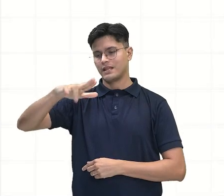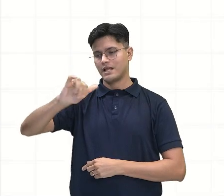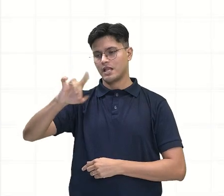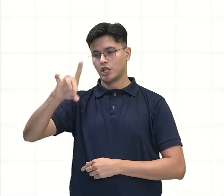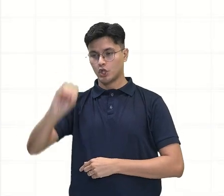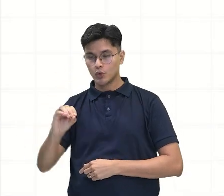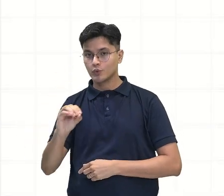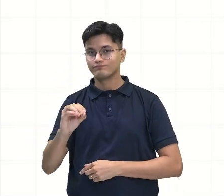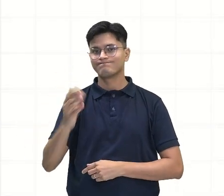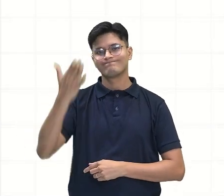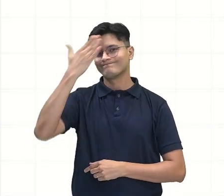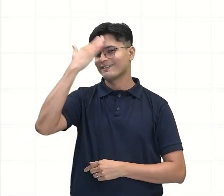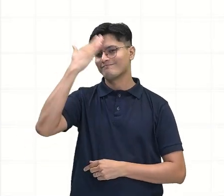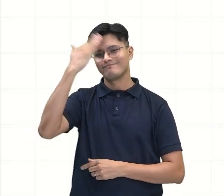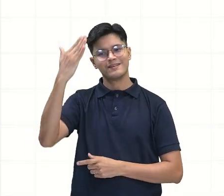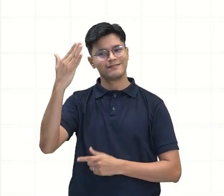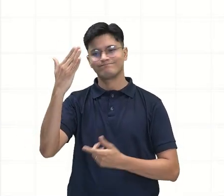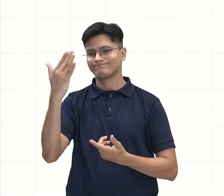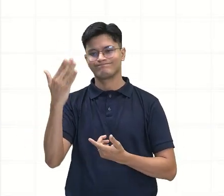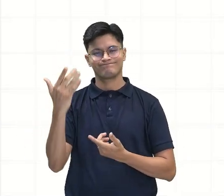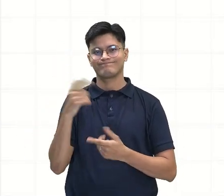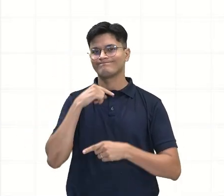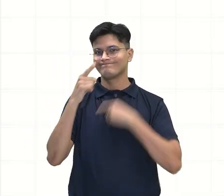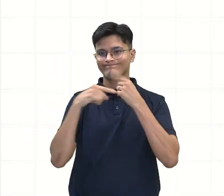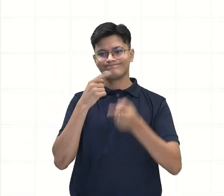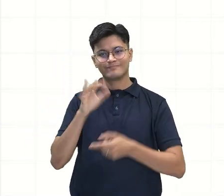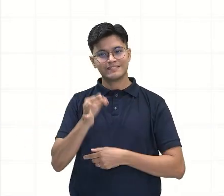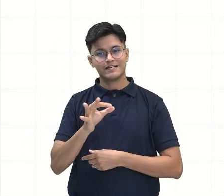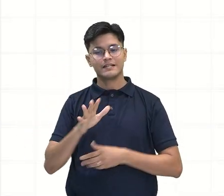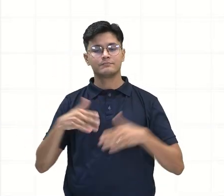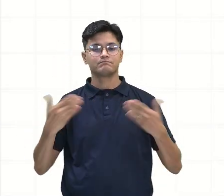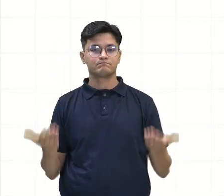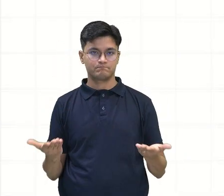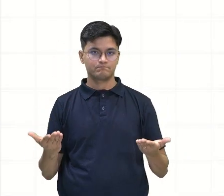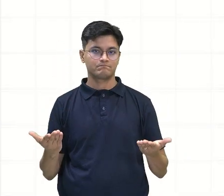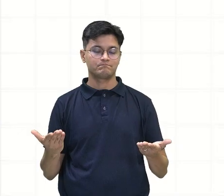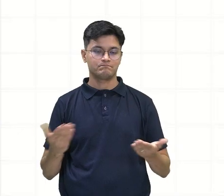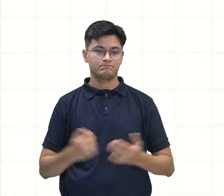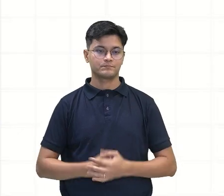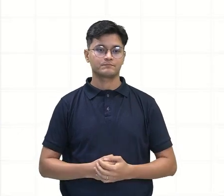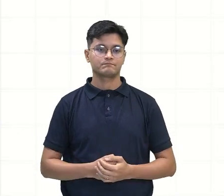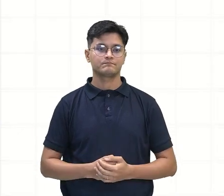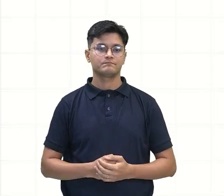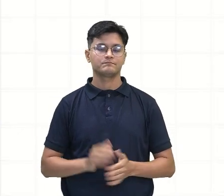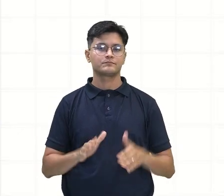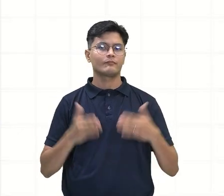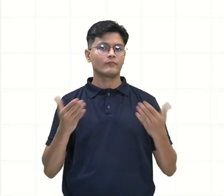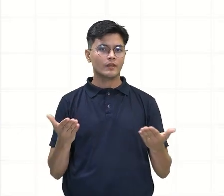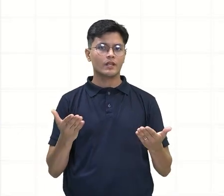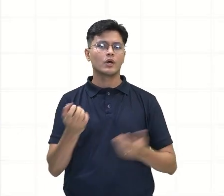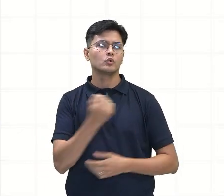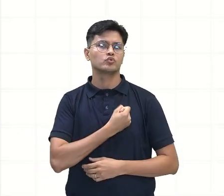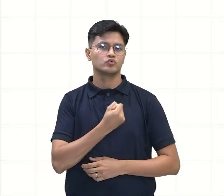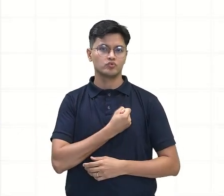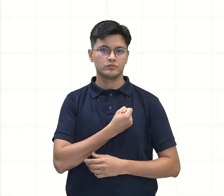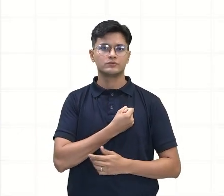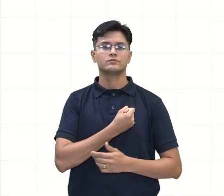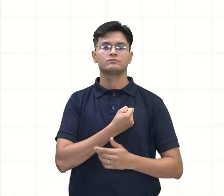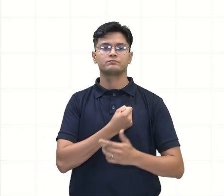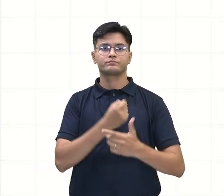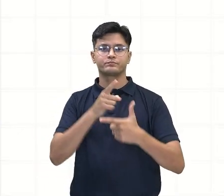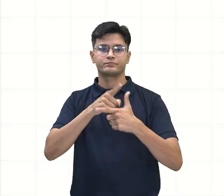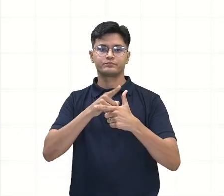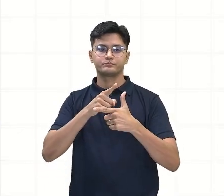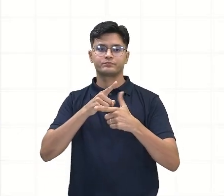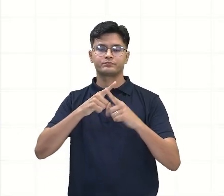por 0. Eu não posso dividir por 0 porque eu não tenho como fazer essa conta. Qual é o número que eu vou multiplicar por 0 que vai dar 5?